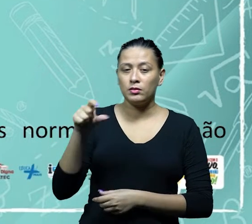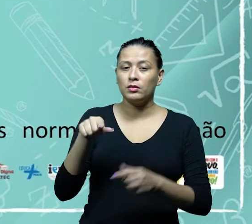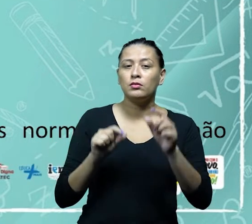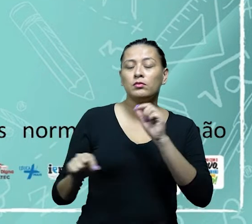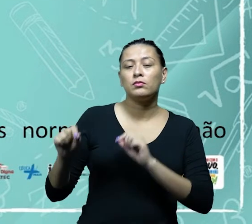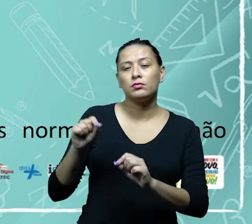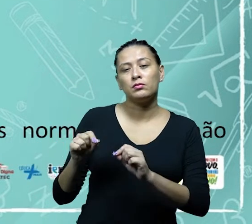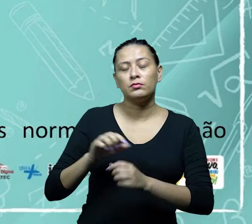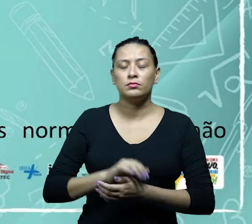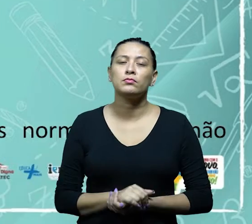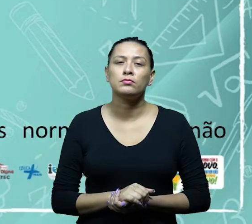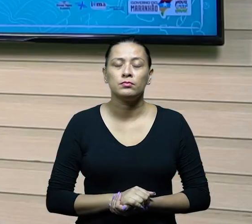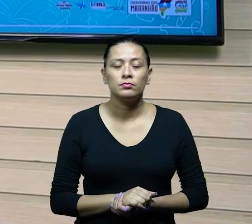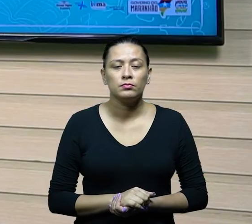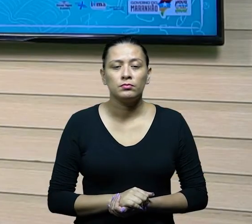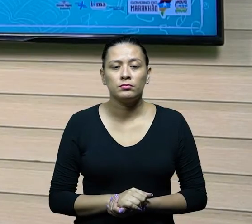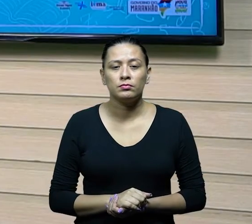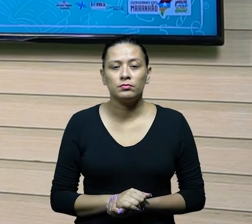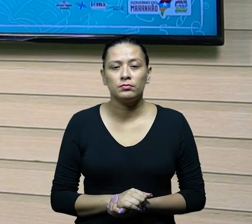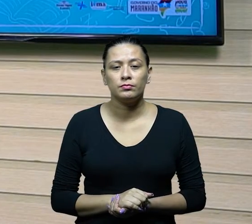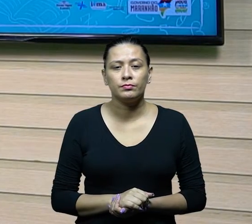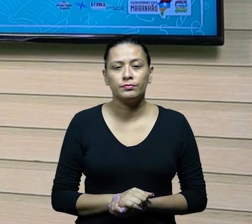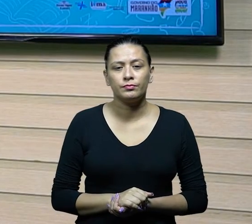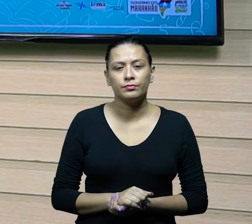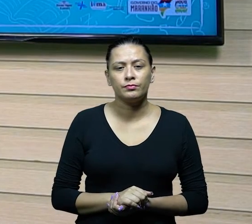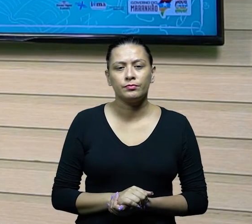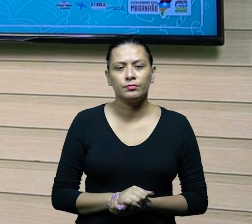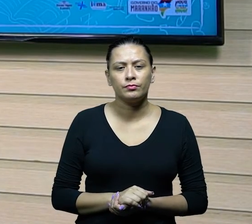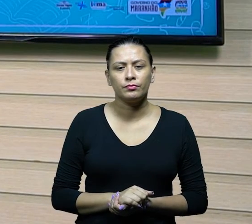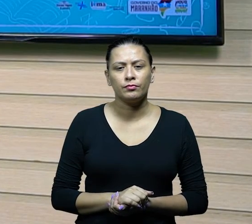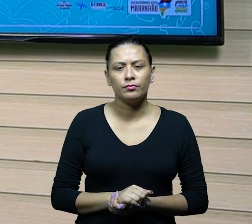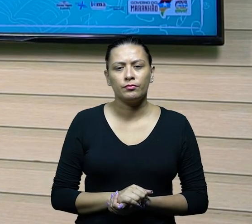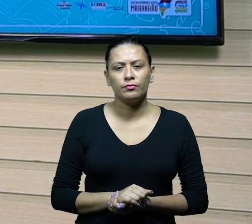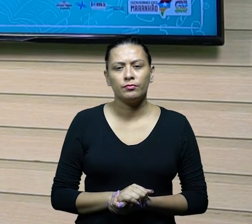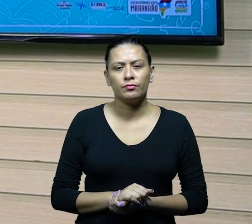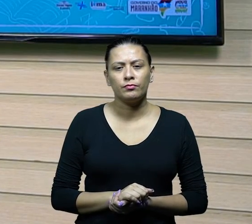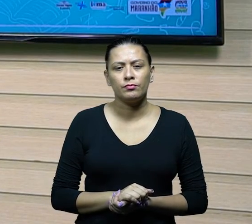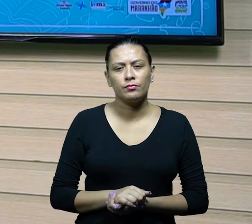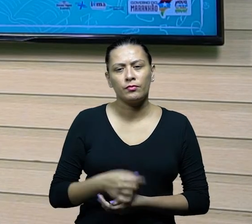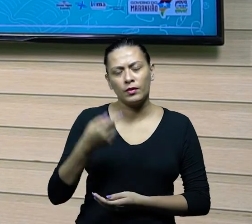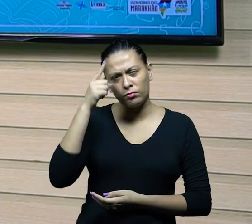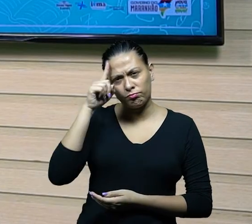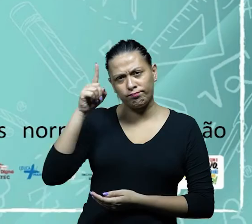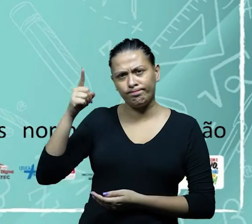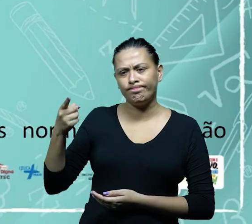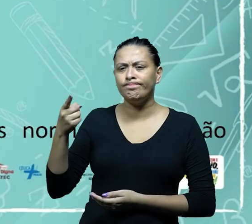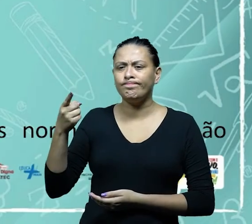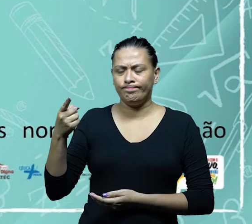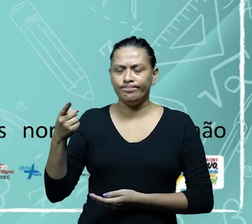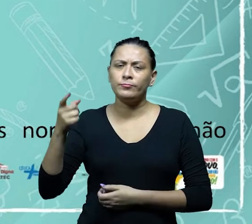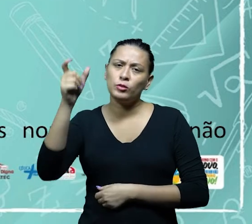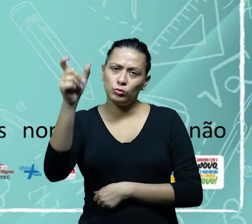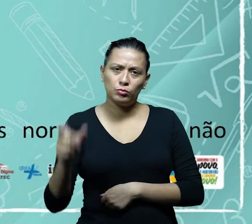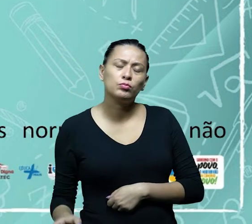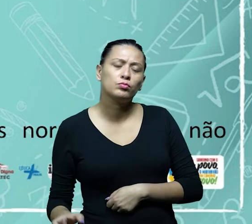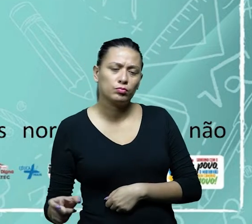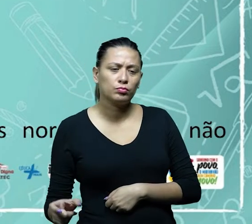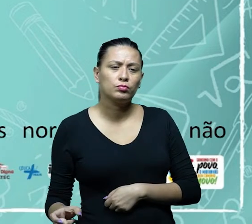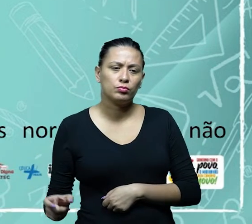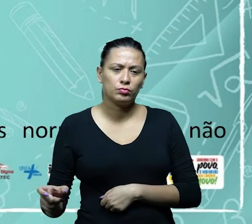dessa interatividade é elas impõe uma conduta um dever-ser do ser humano